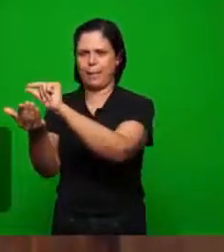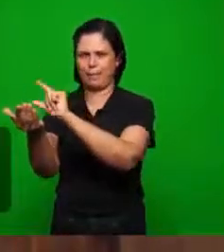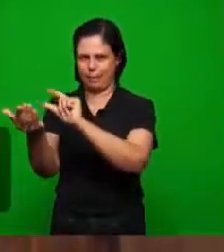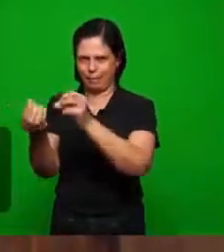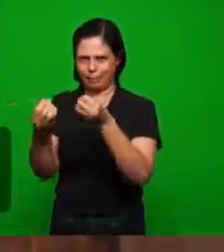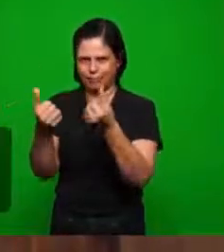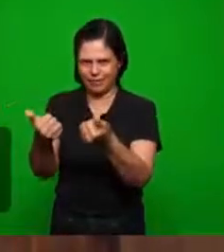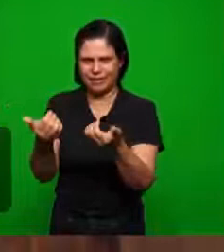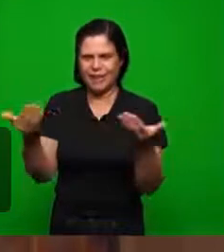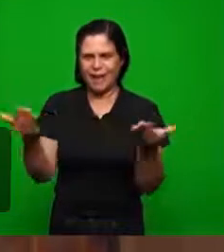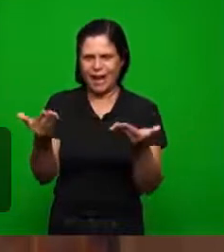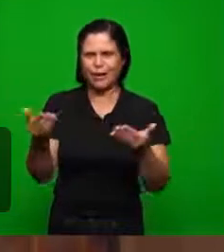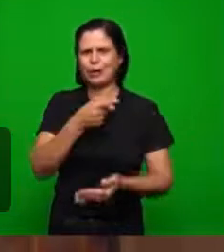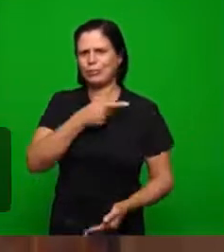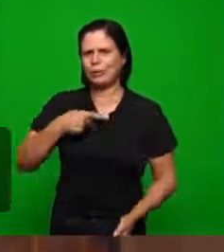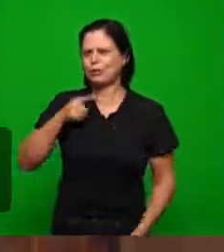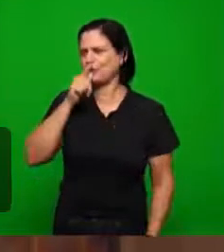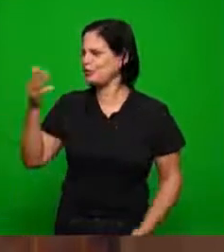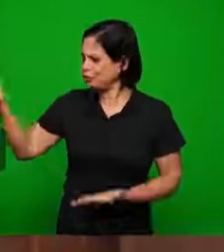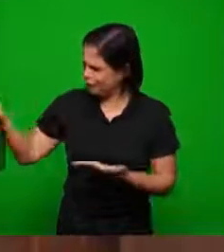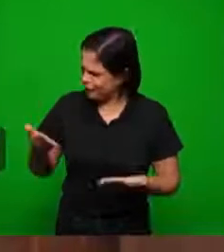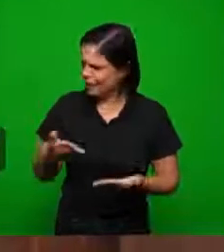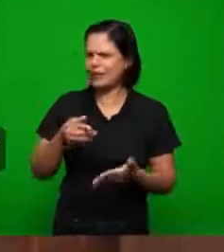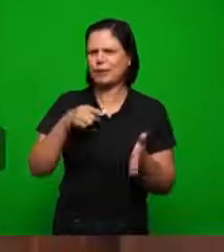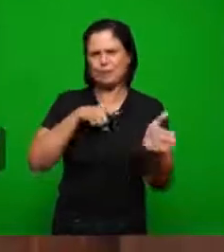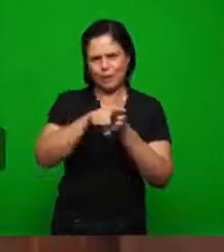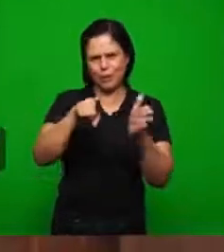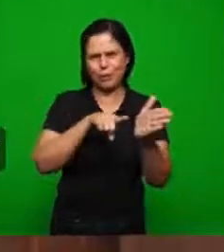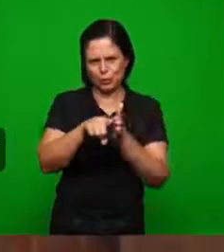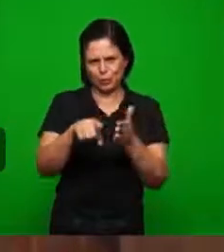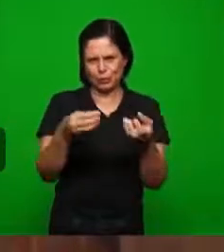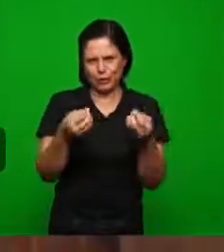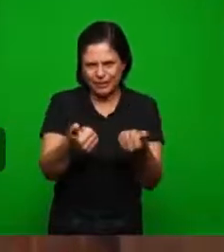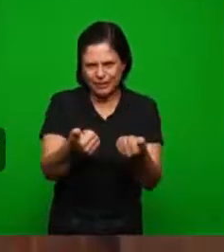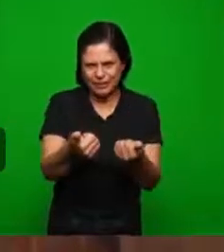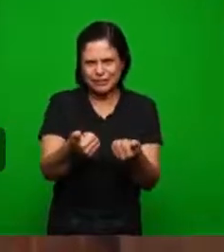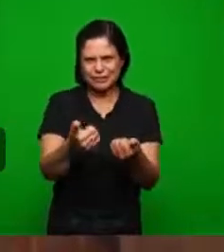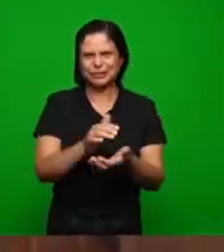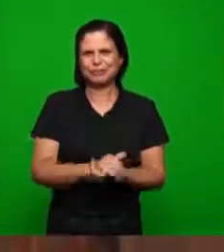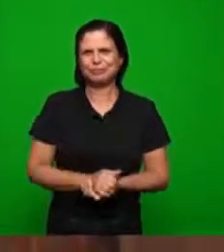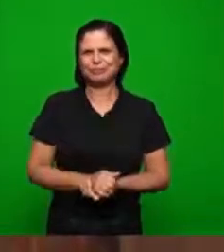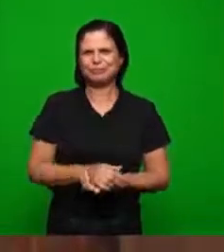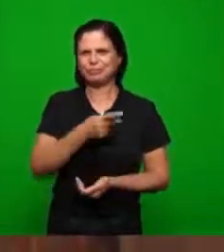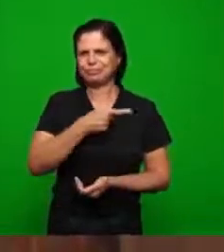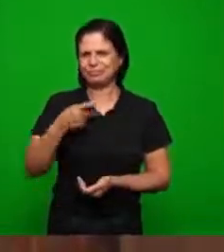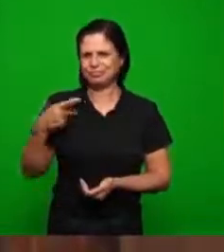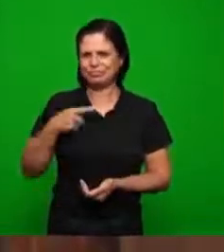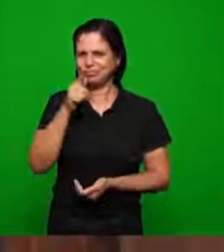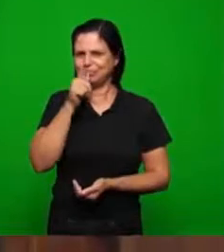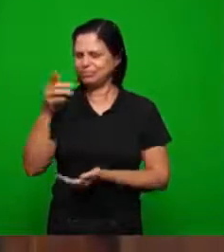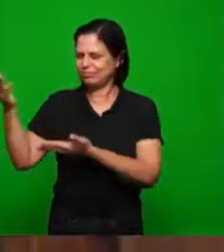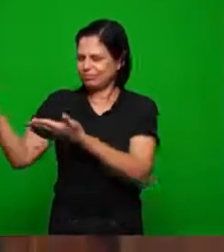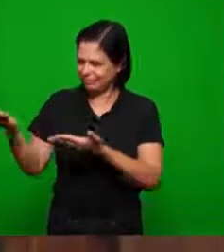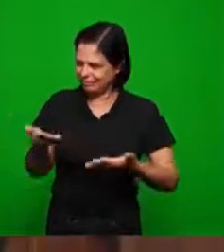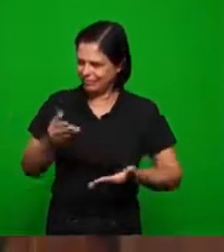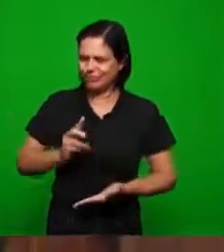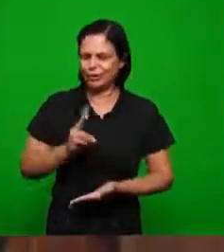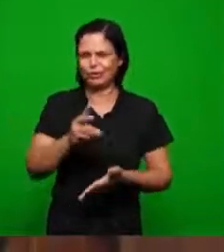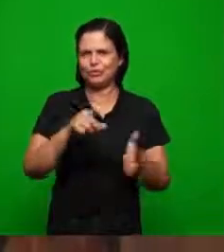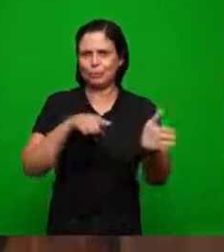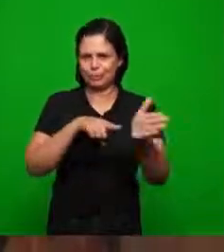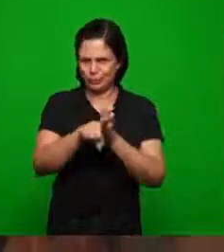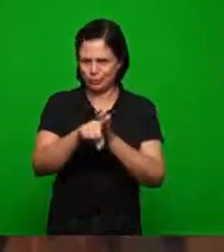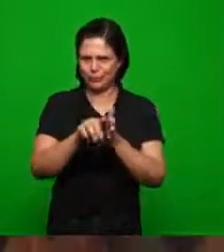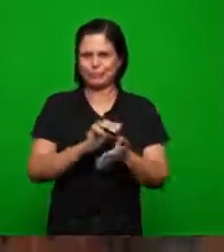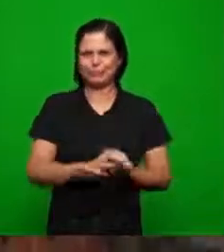Gilson é o responsável pelas perguntas que fará a igreja nesse momento. Com a palavra, pastor, para continuar